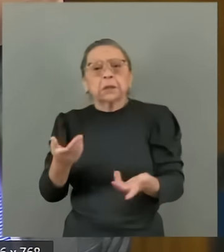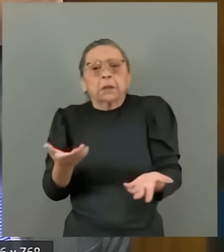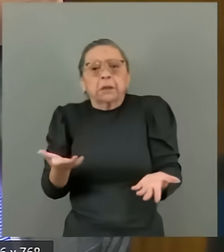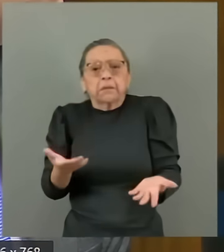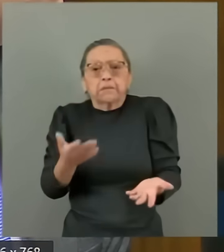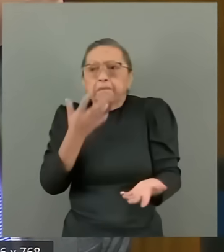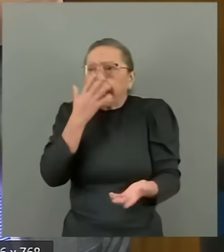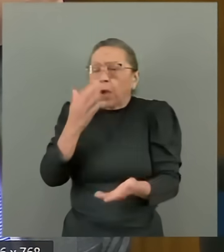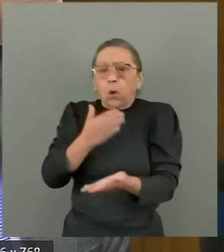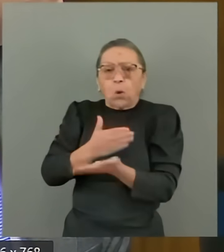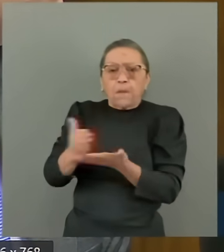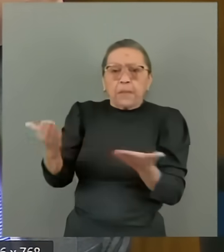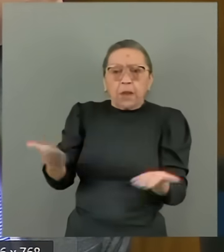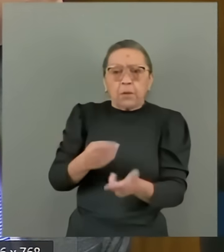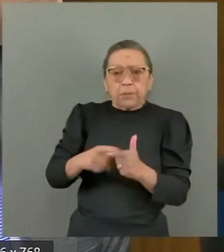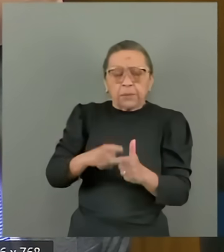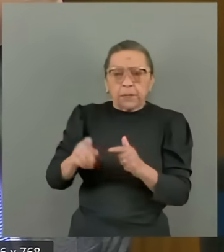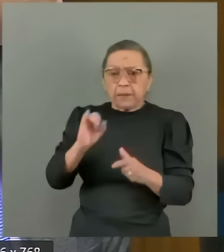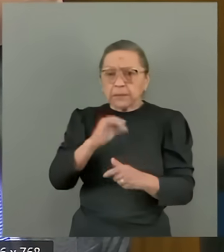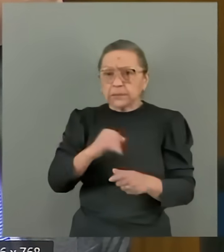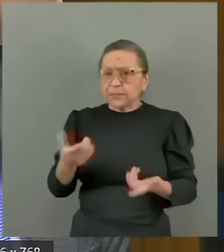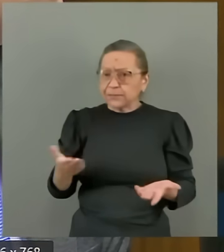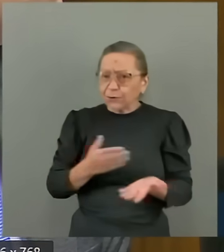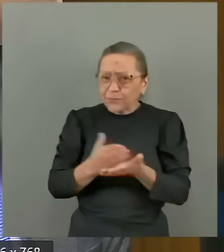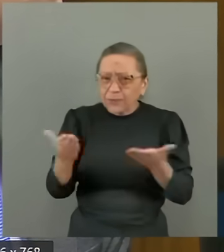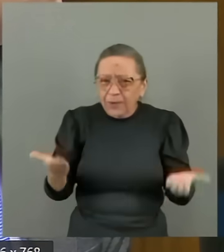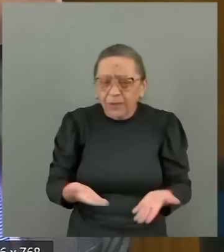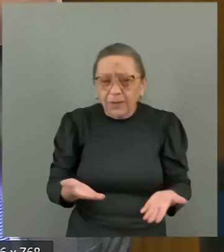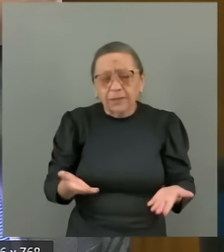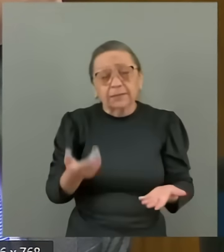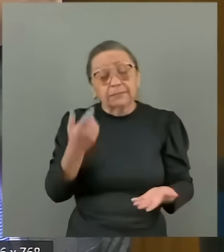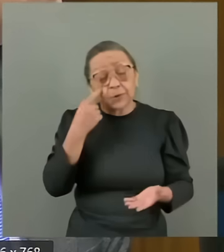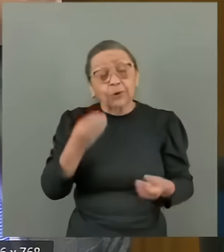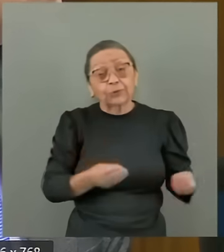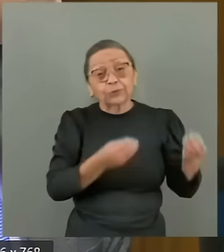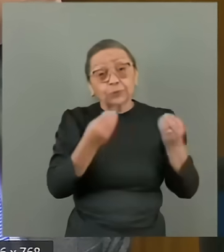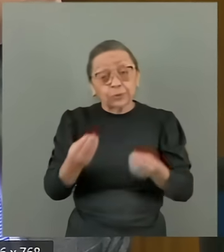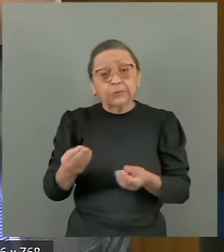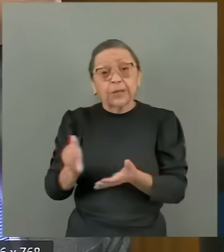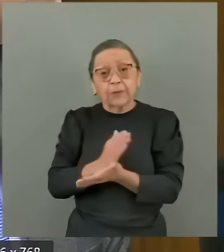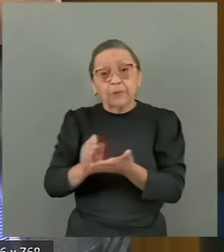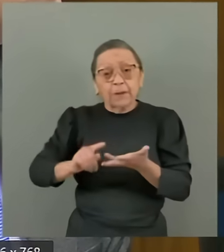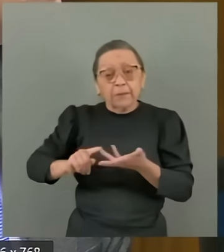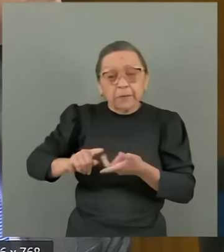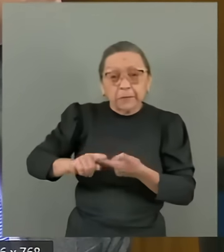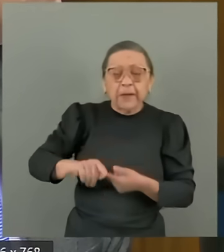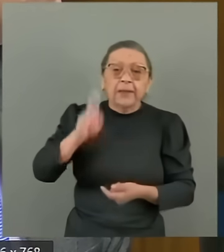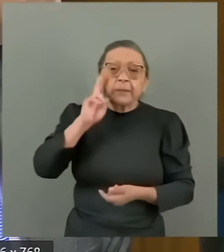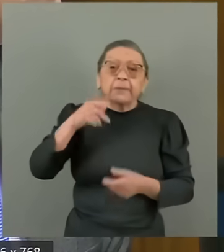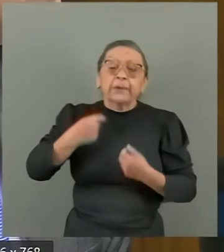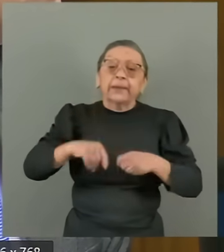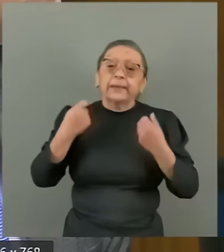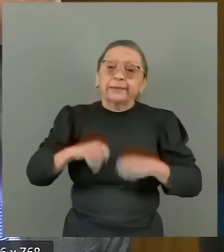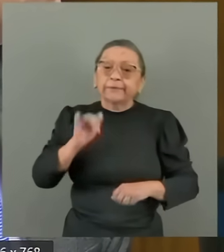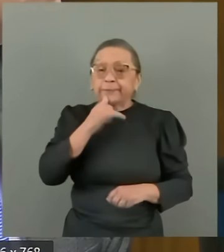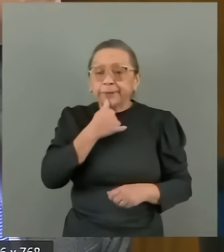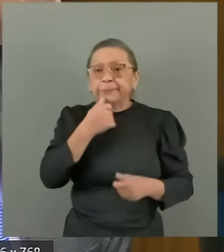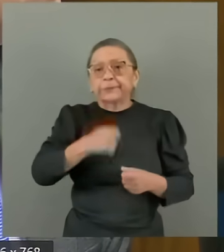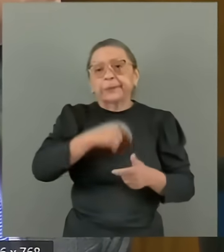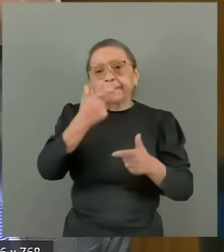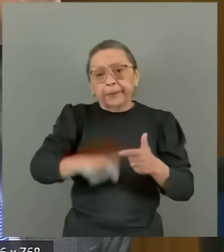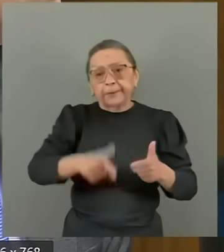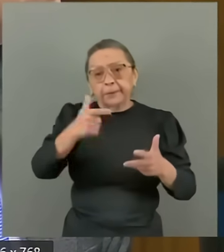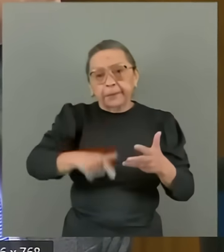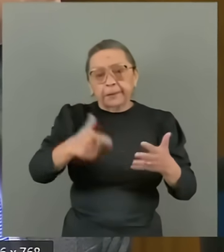Bom, eu trouxe aqui algumas lembranças, porque é necessário, infelizmente, a gente ficar repetindo